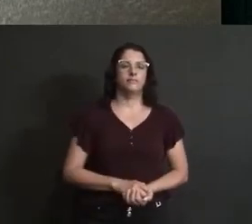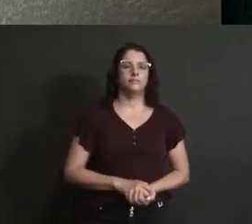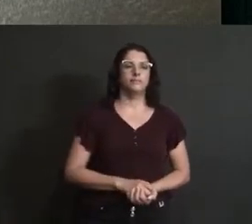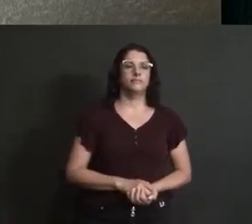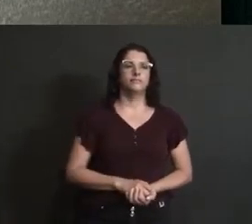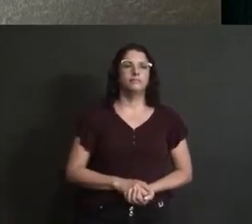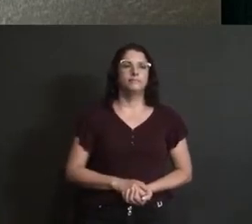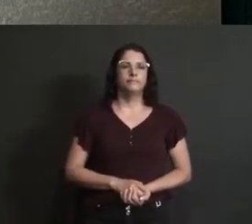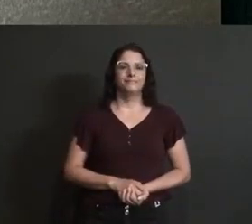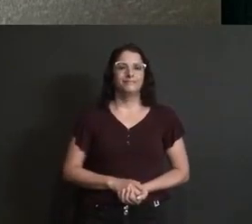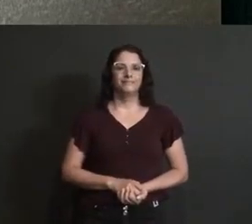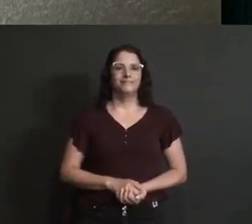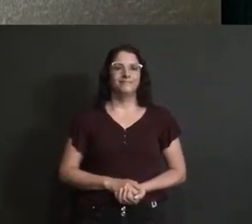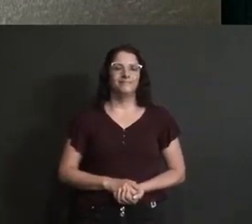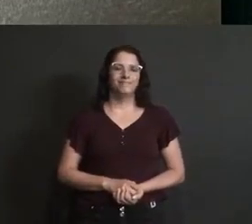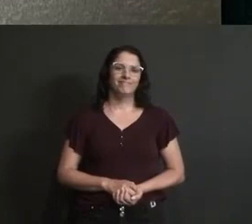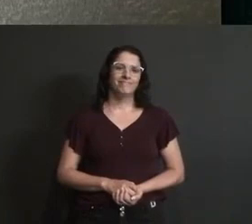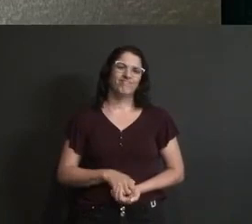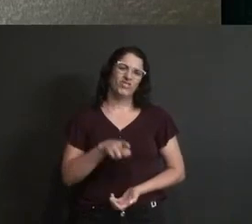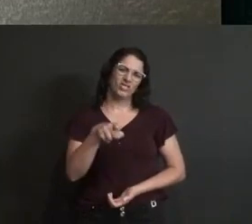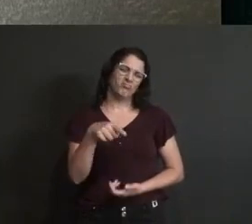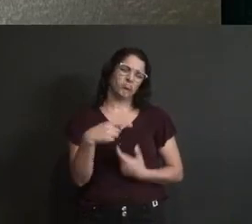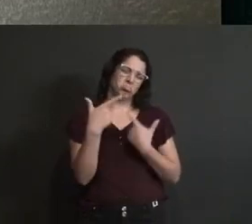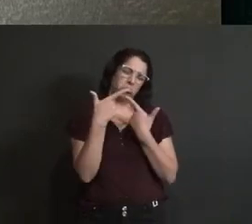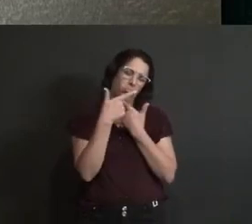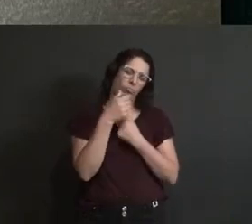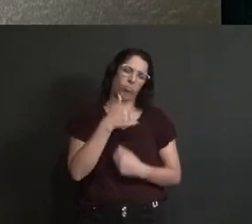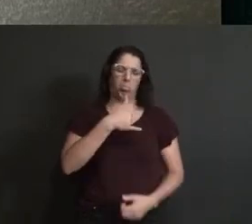Nada de tirar um sorriso de vocês.